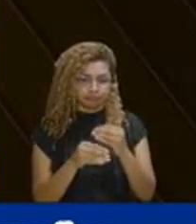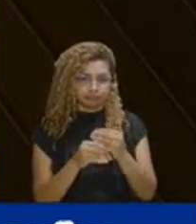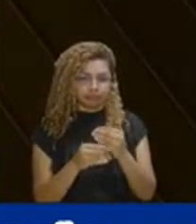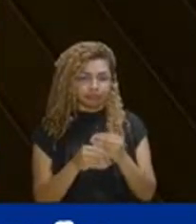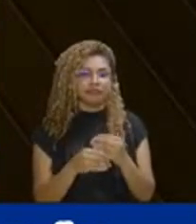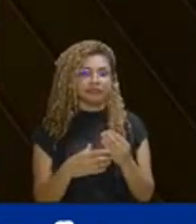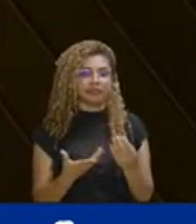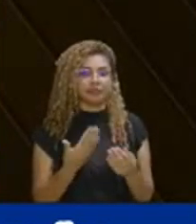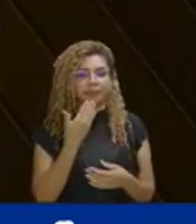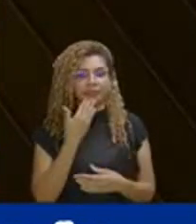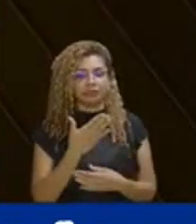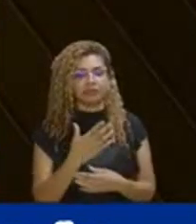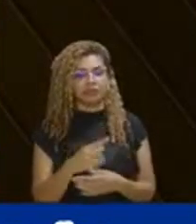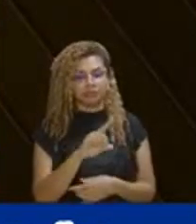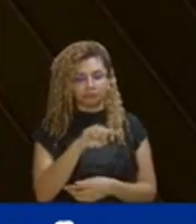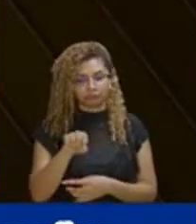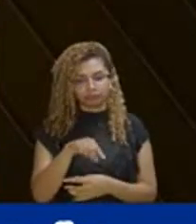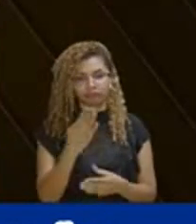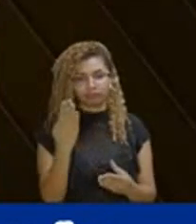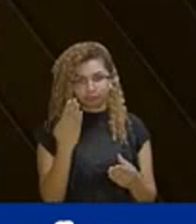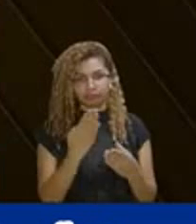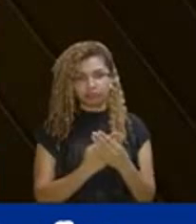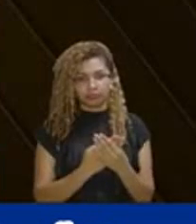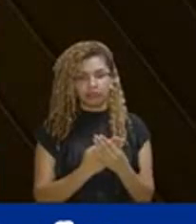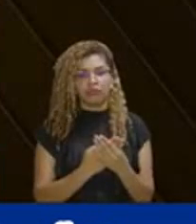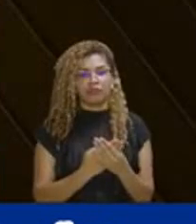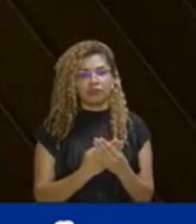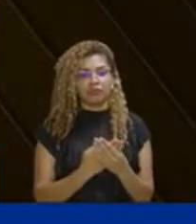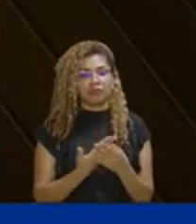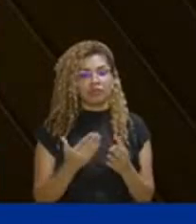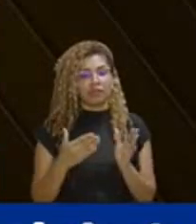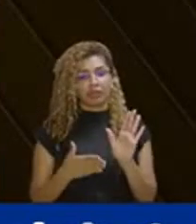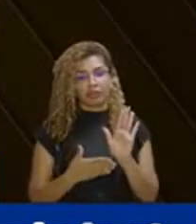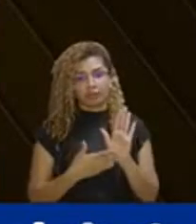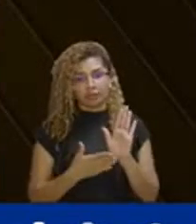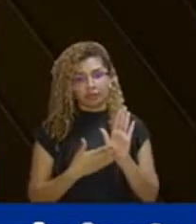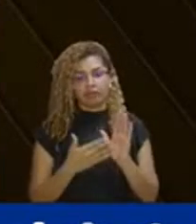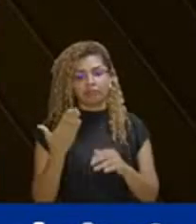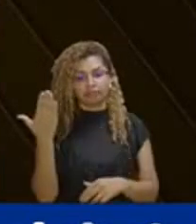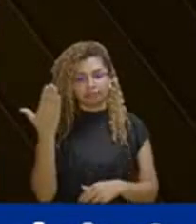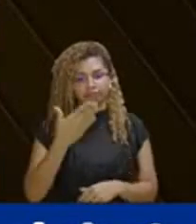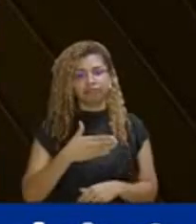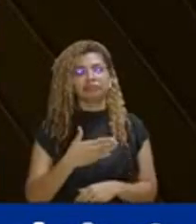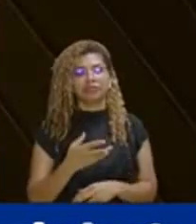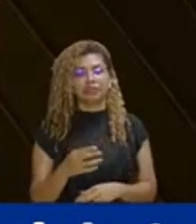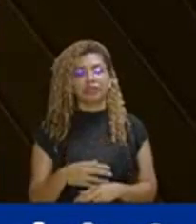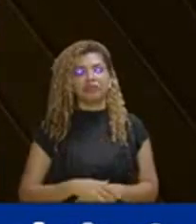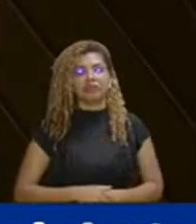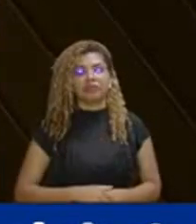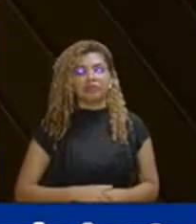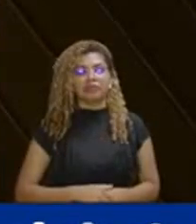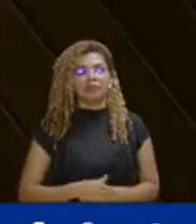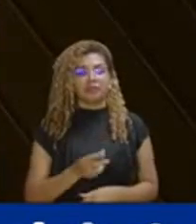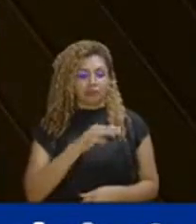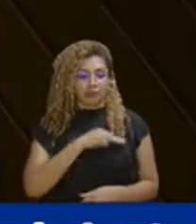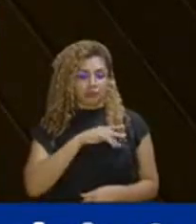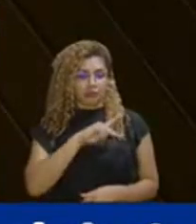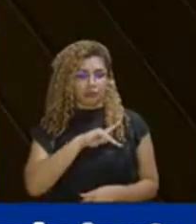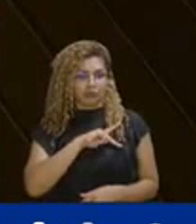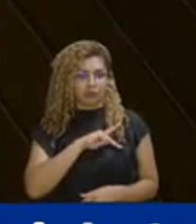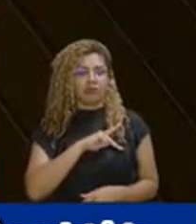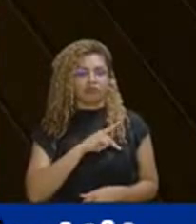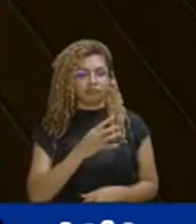suspensão do processo. Foram apresentadas as respectivas contrarrazões. Em parecer, a Procuradoria Regional Eleitoral pugnou